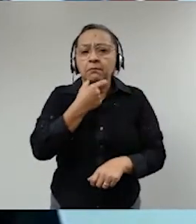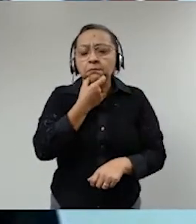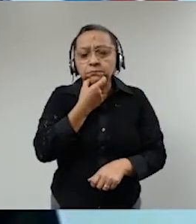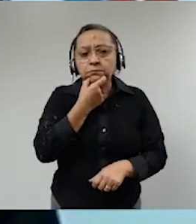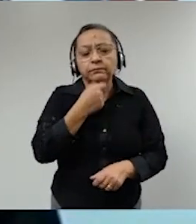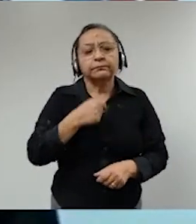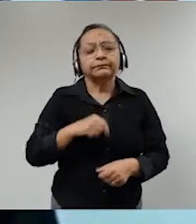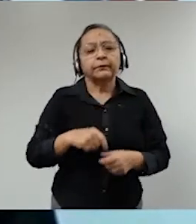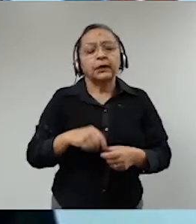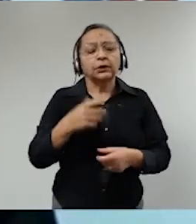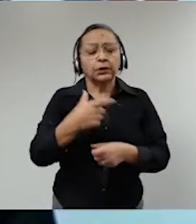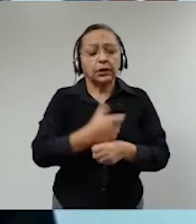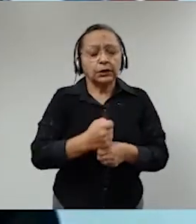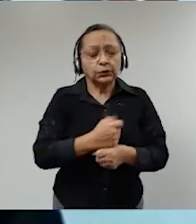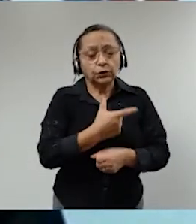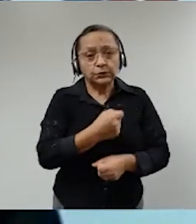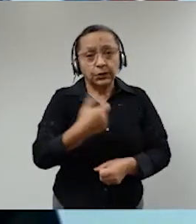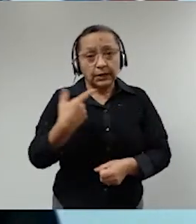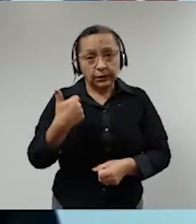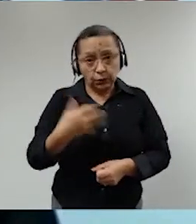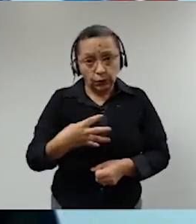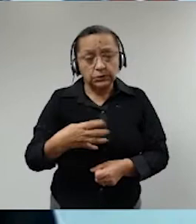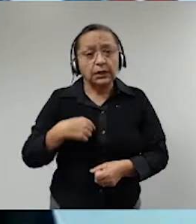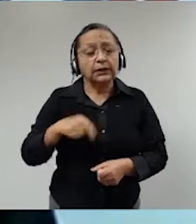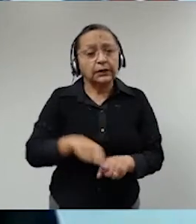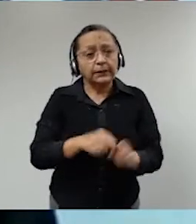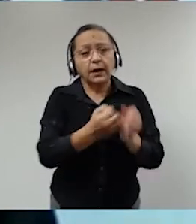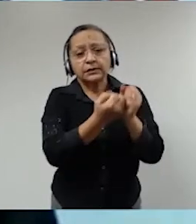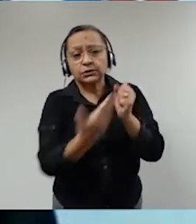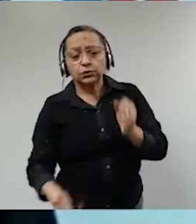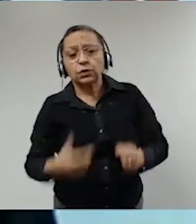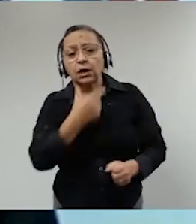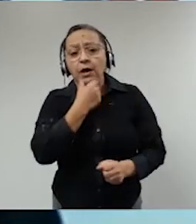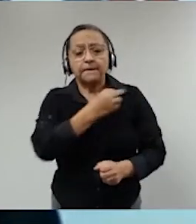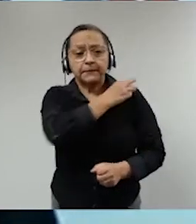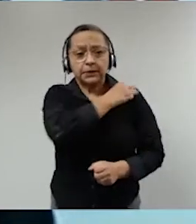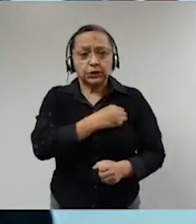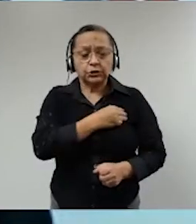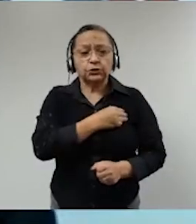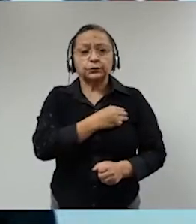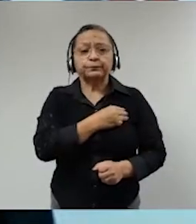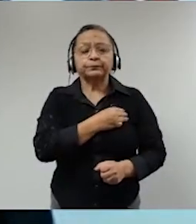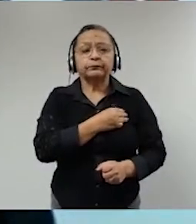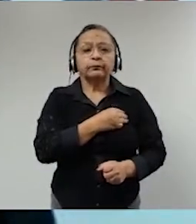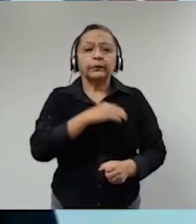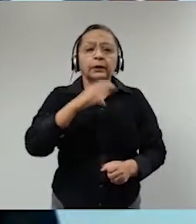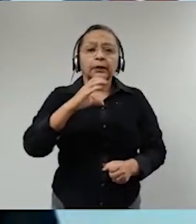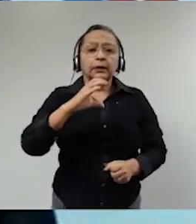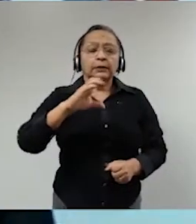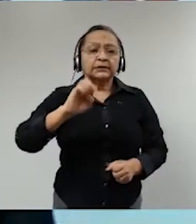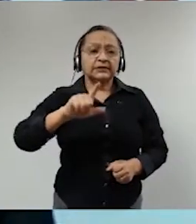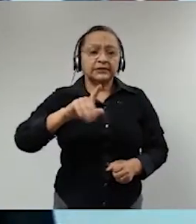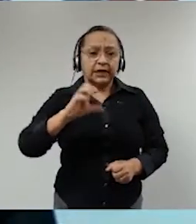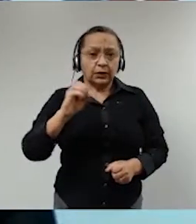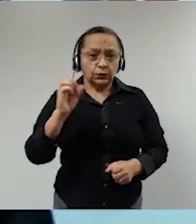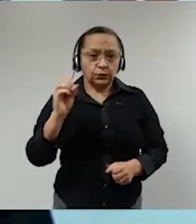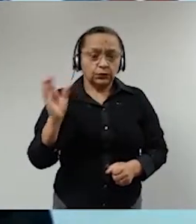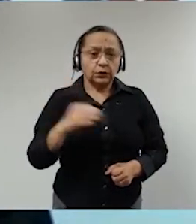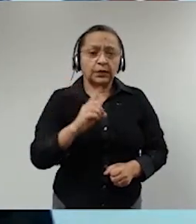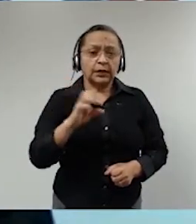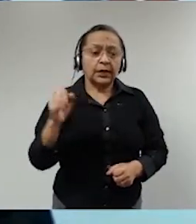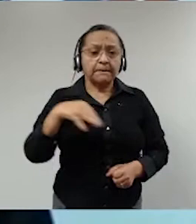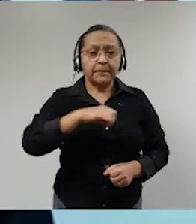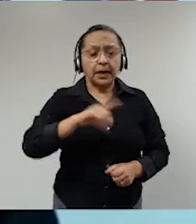Harvard University em 2014. Foi assessora do ministro Celso de Mello no Supremo Tribunal Federal no período de